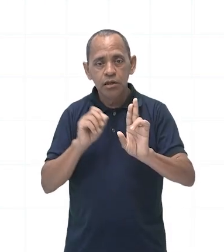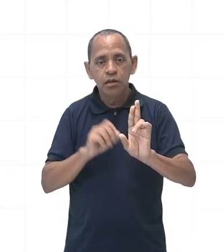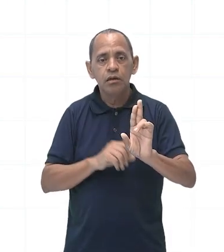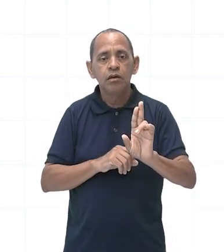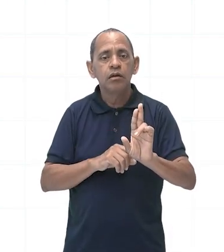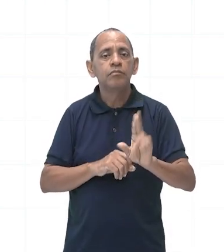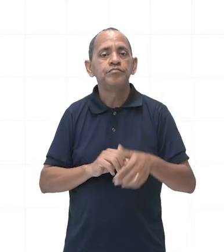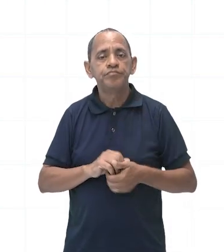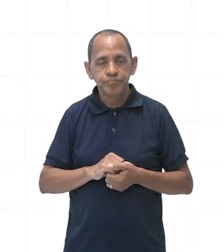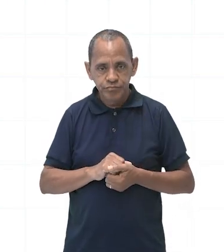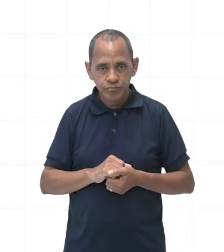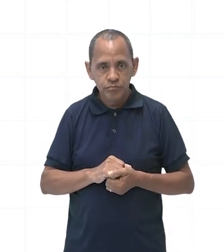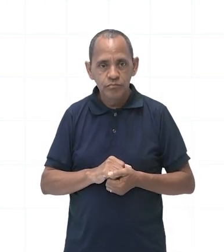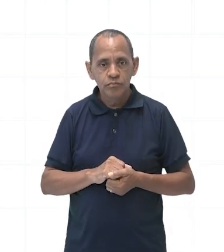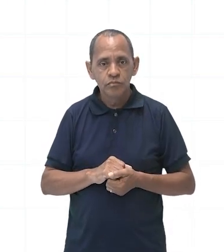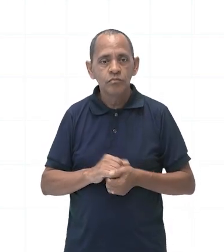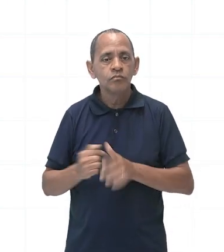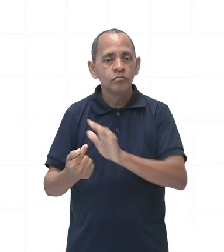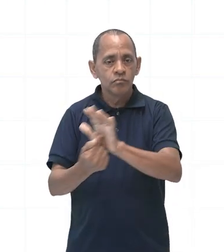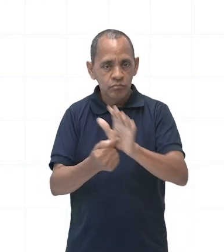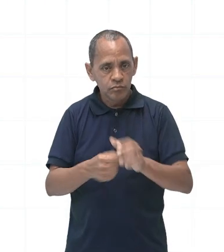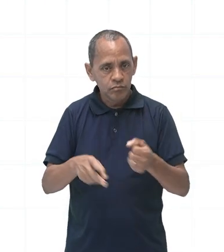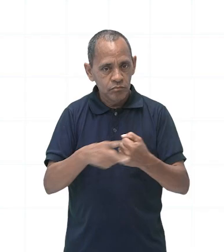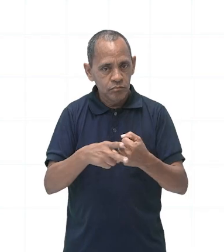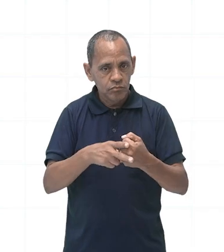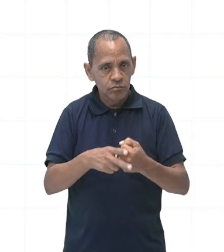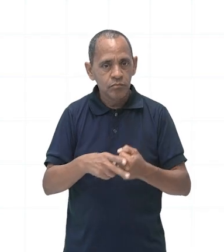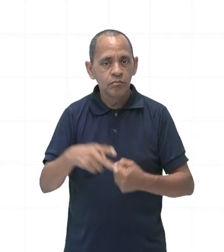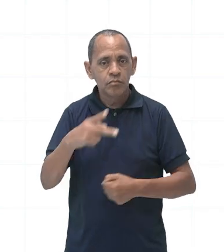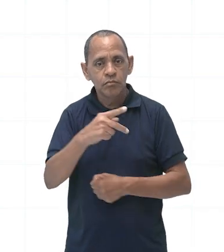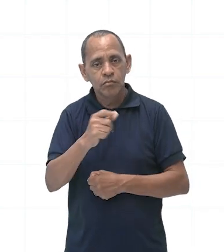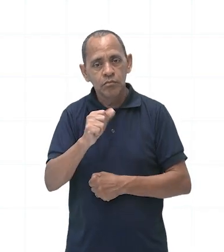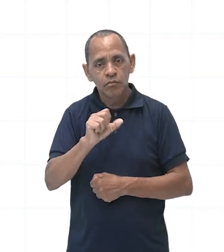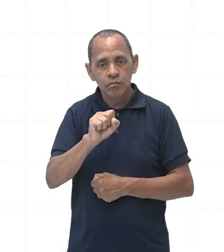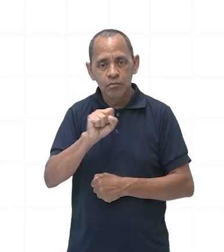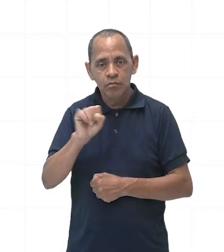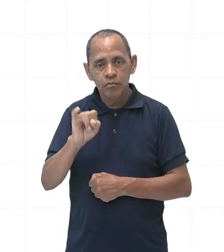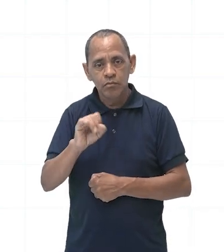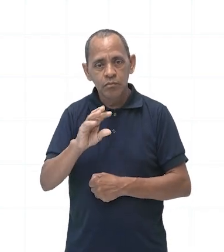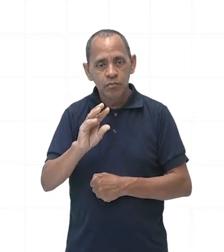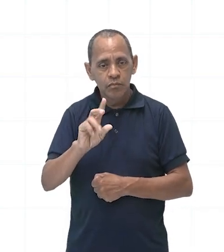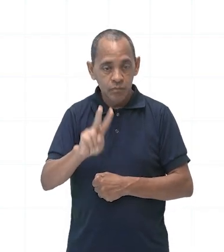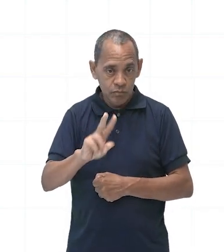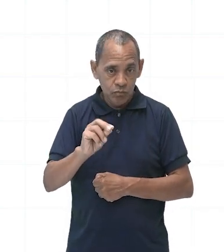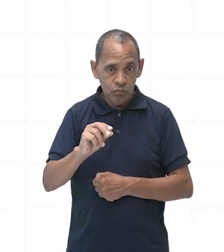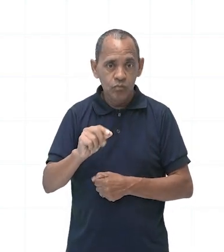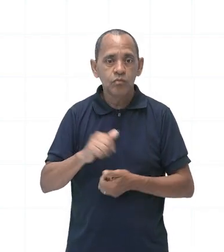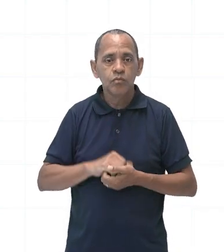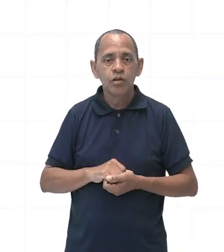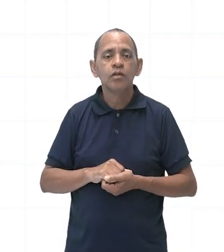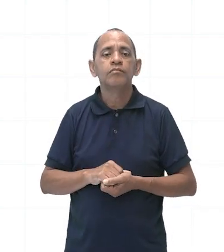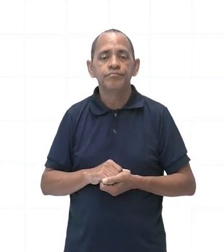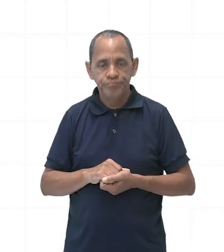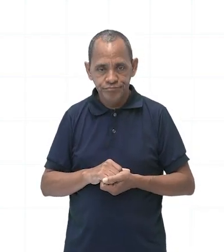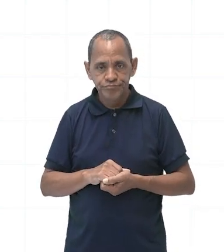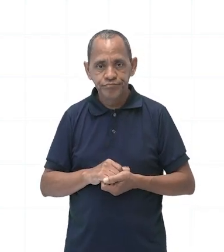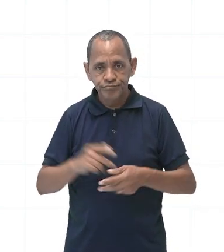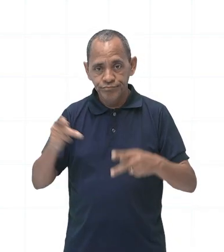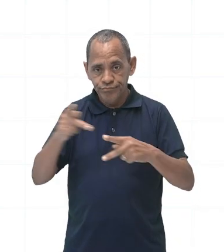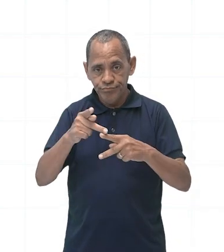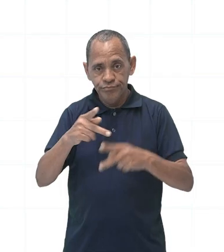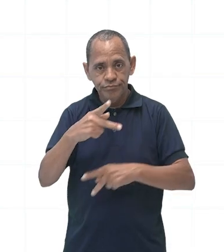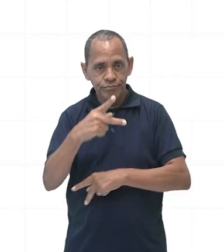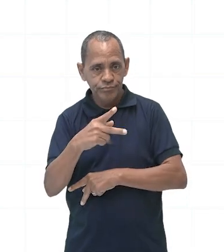vocês. Representa o ser que pratica a ação expressa pelo verbo passivo e vem residido comumente